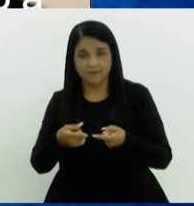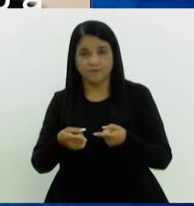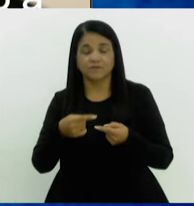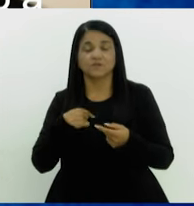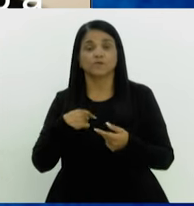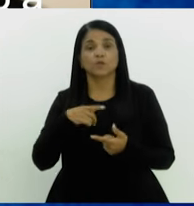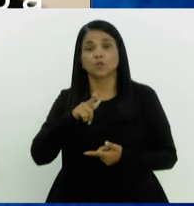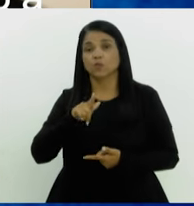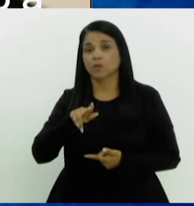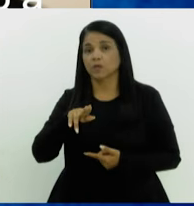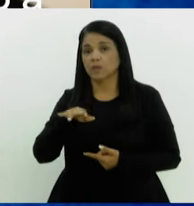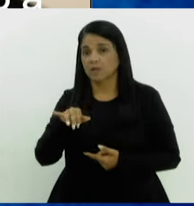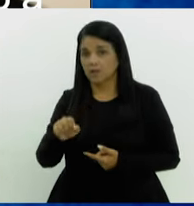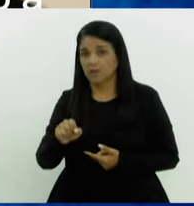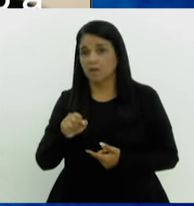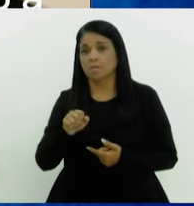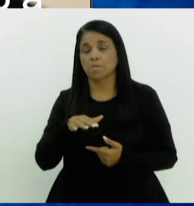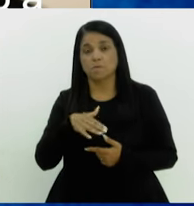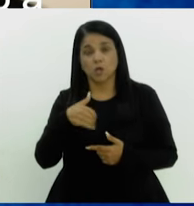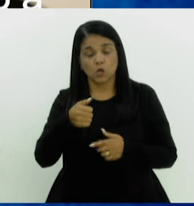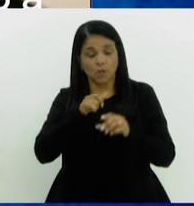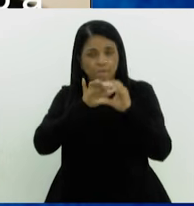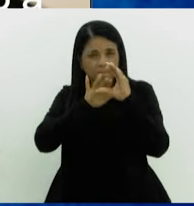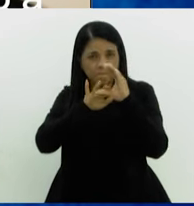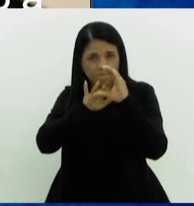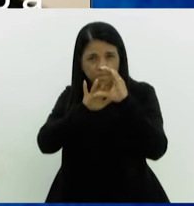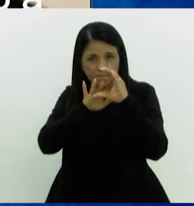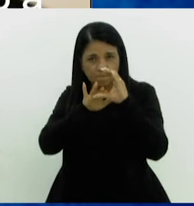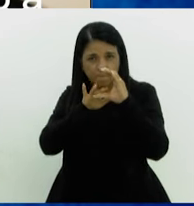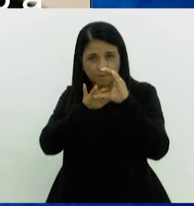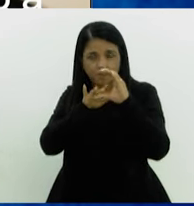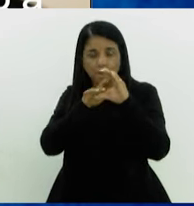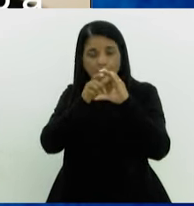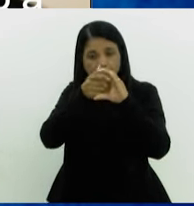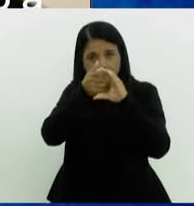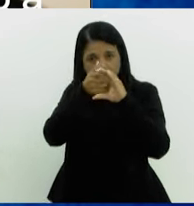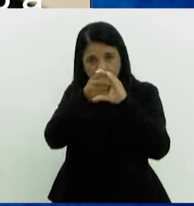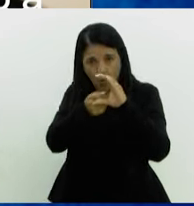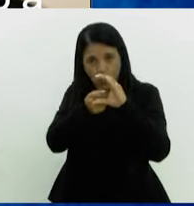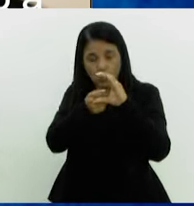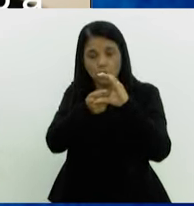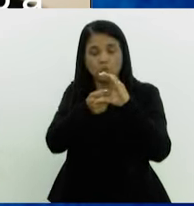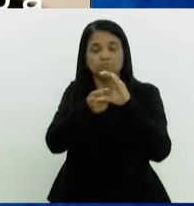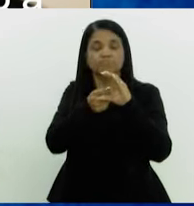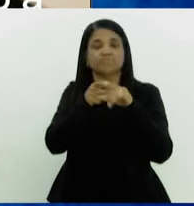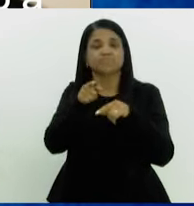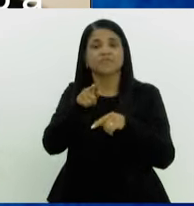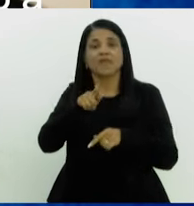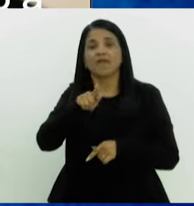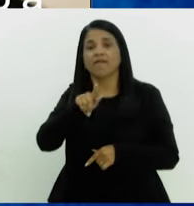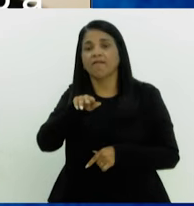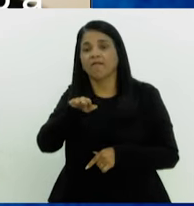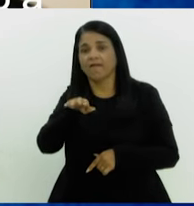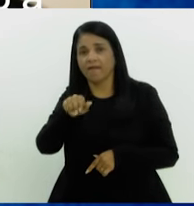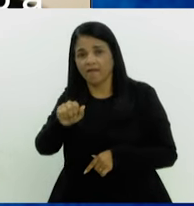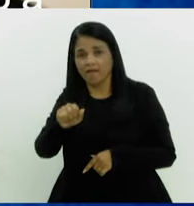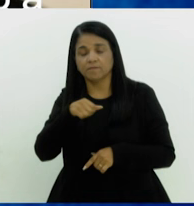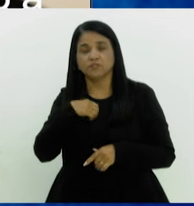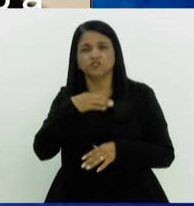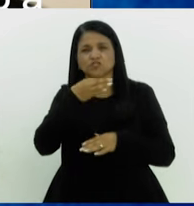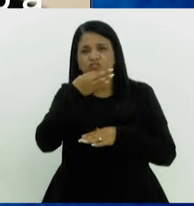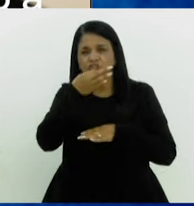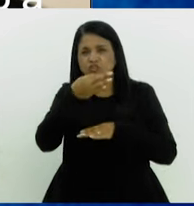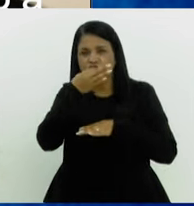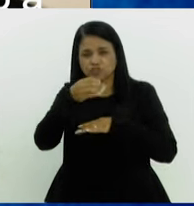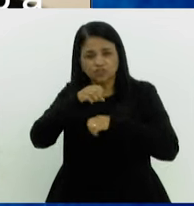aprimorado e esse q code que tá na tela vai levar vocês direto para esse guia e ele traz uma série de dicas e ferramentas